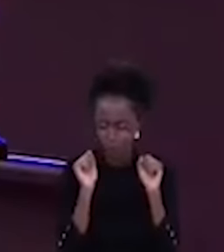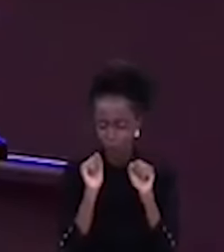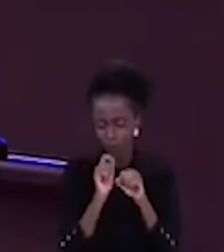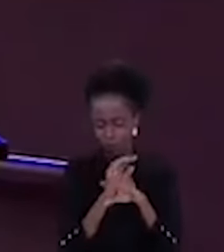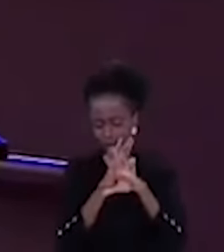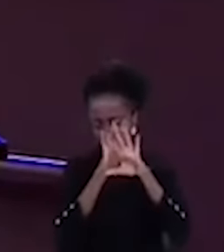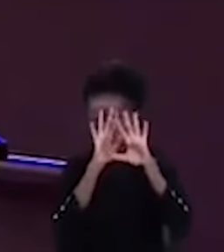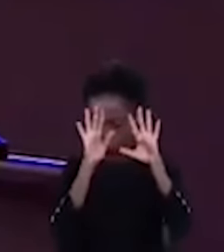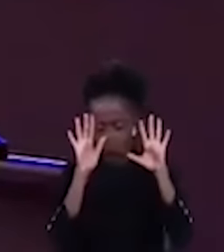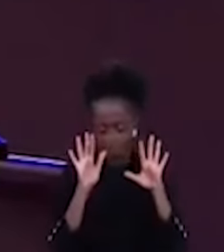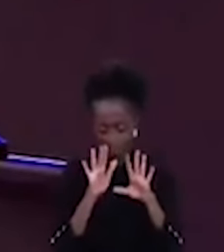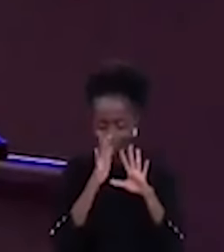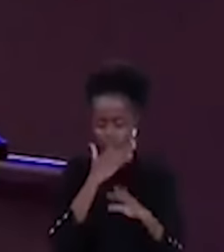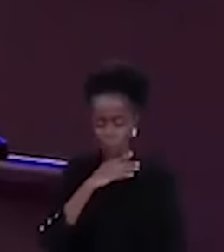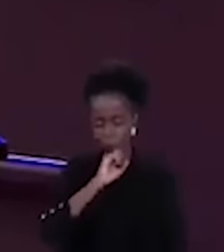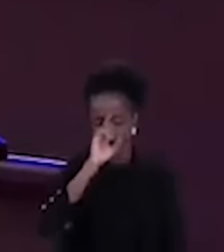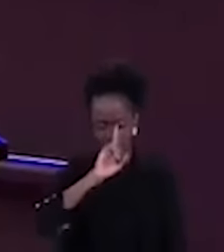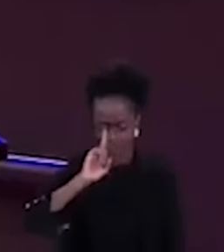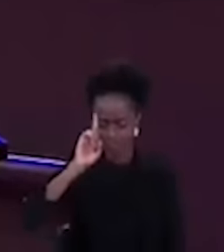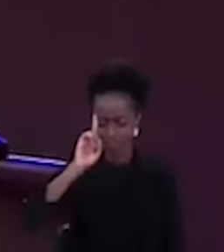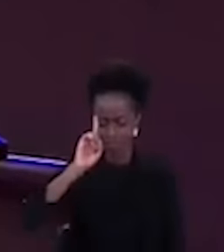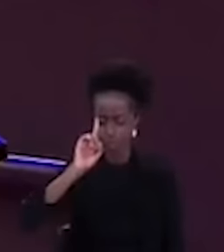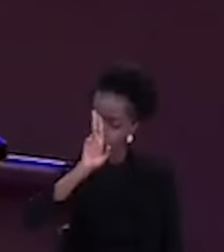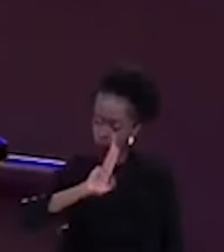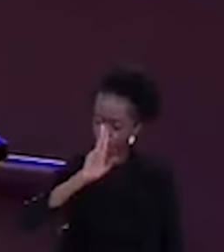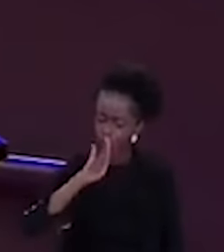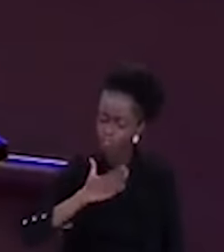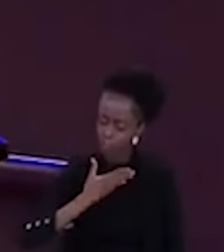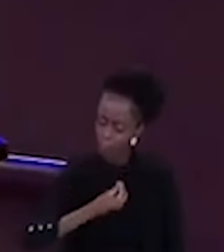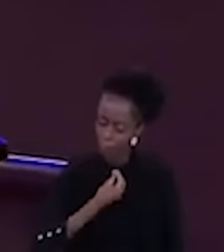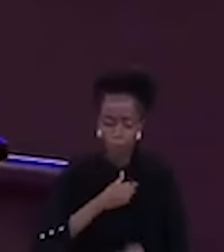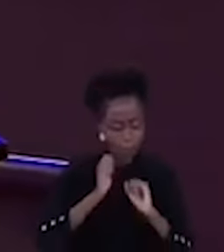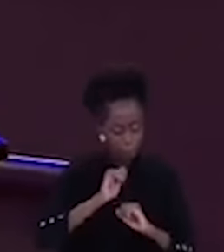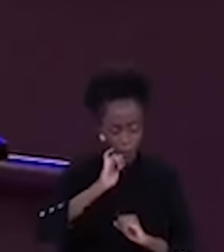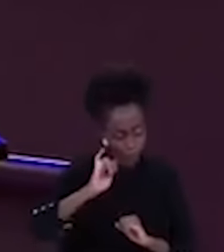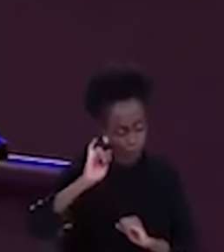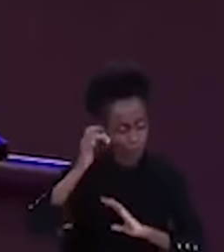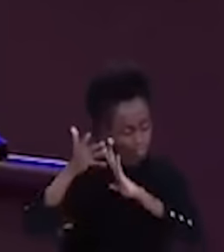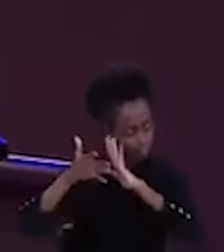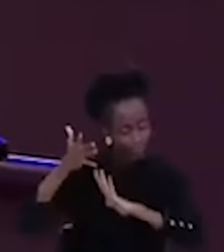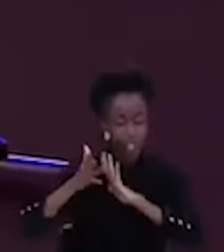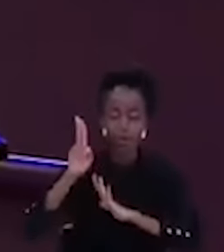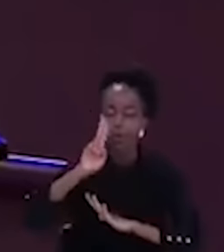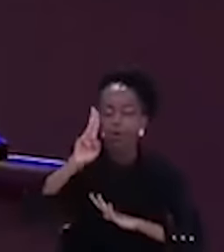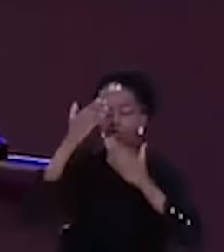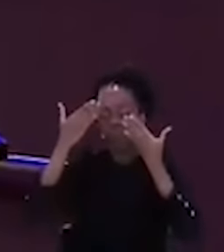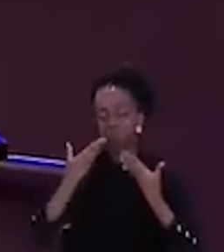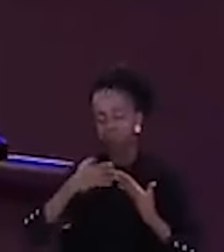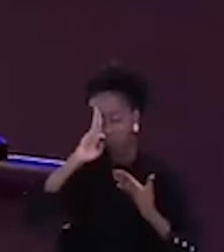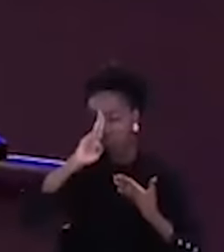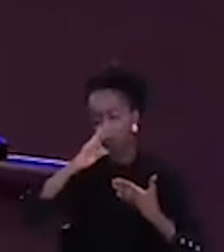glorioso, meu Pai, gaste a minha vida, diga para Ele, usa-me, Senhor, como o